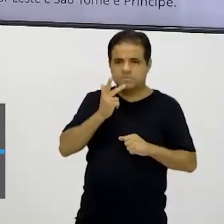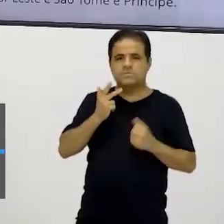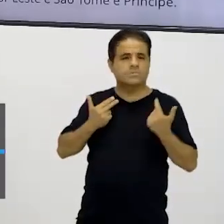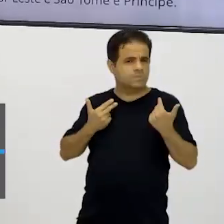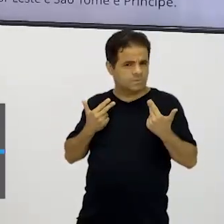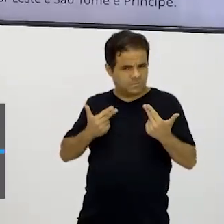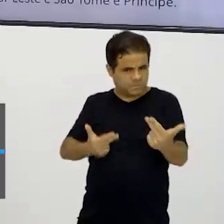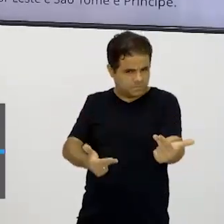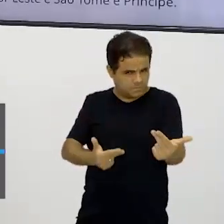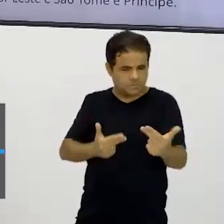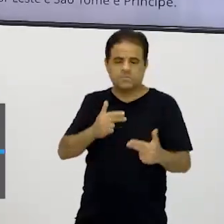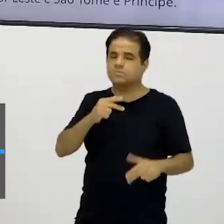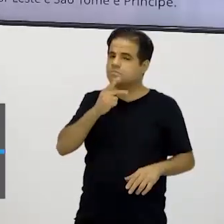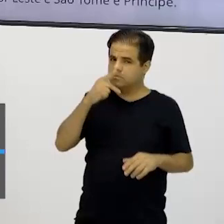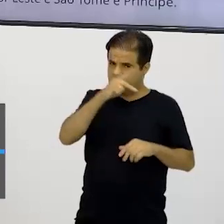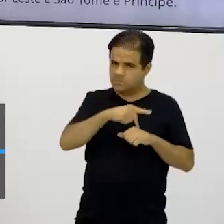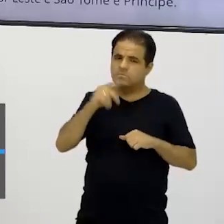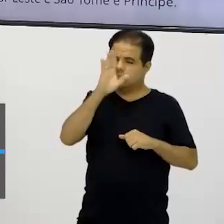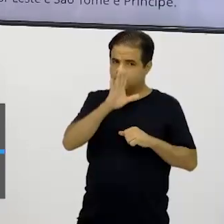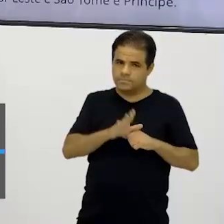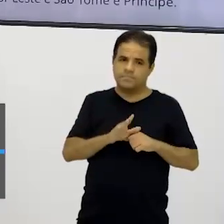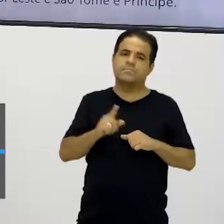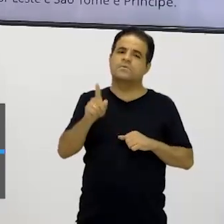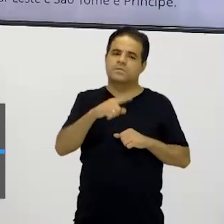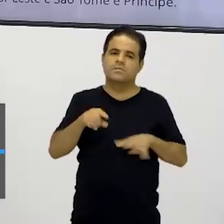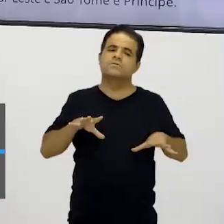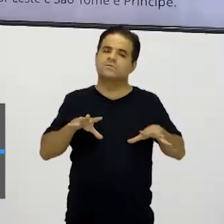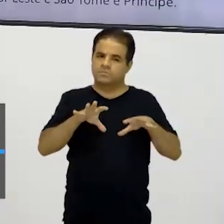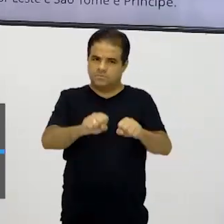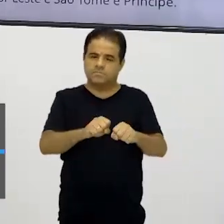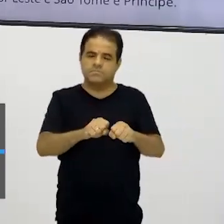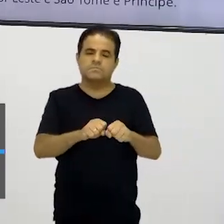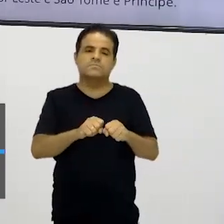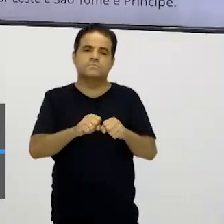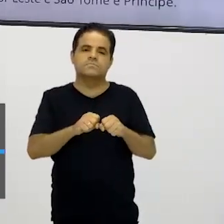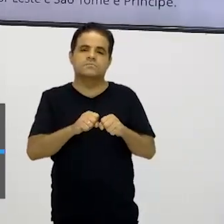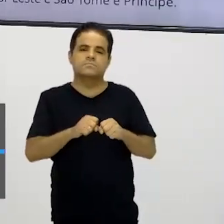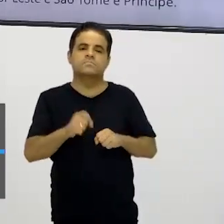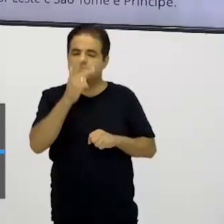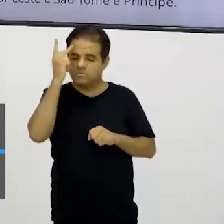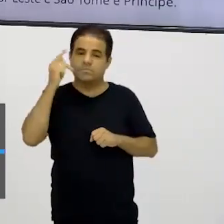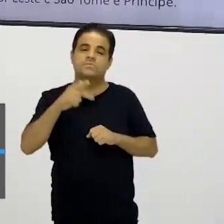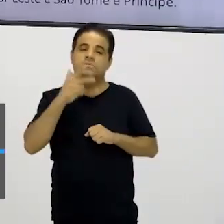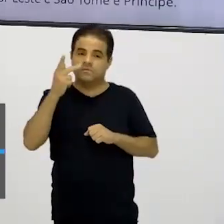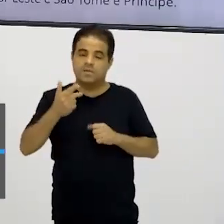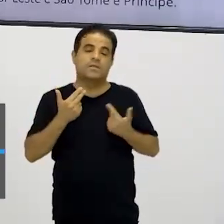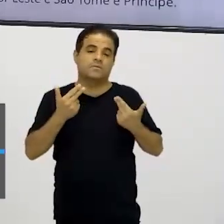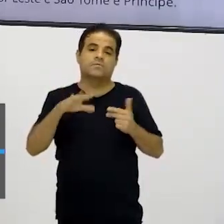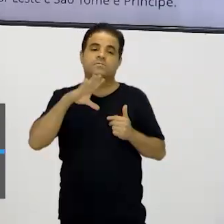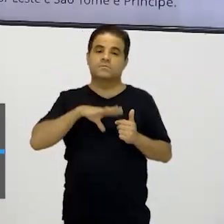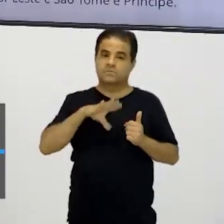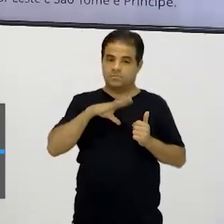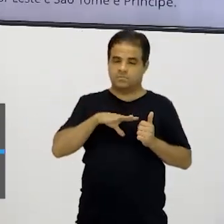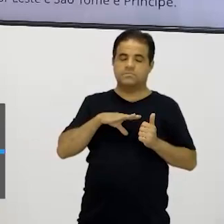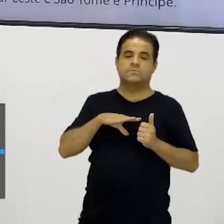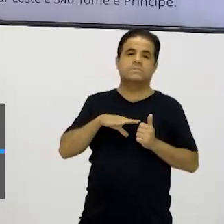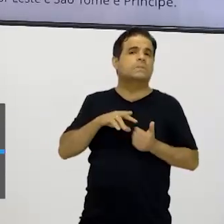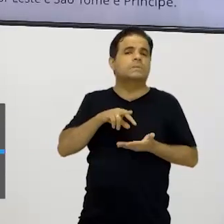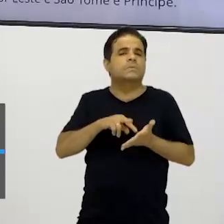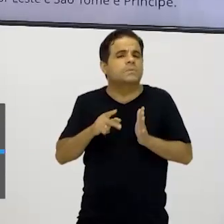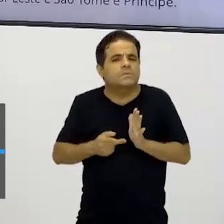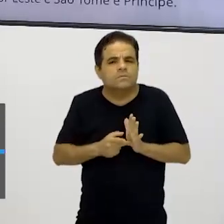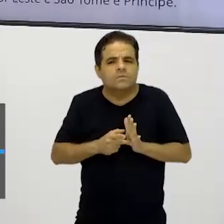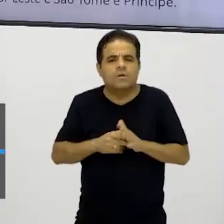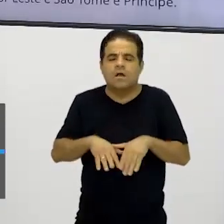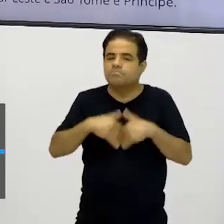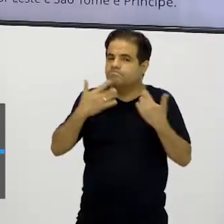língua que o Brasil, obviamente, eles foram colonizados pelas pessoas que falam a mesma língua que a nossa. E o que